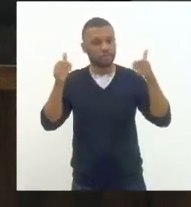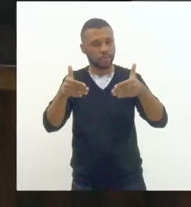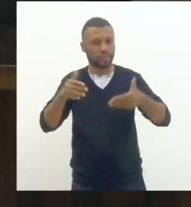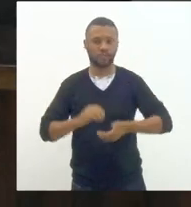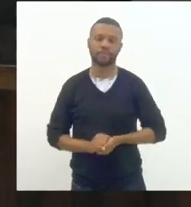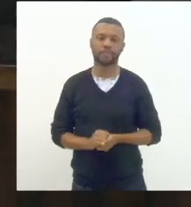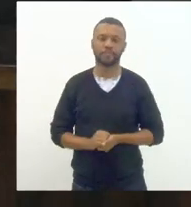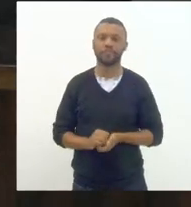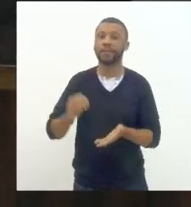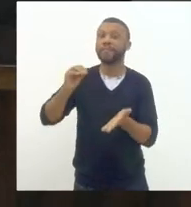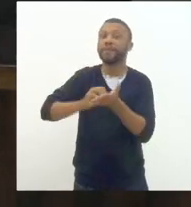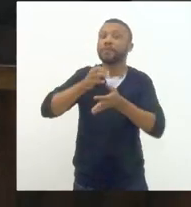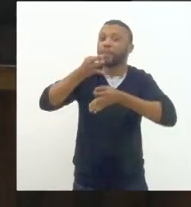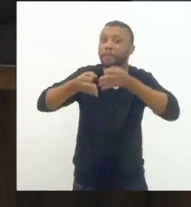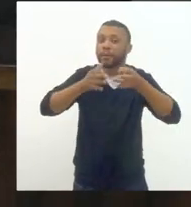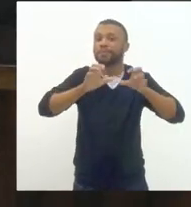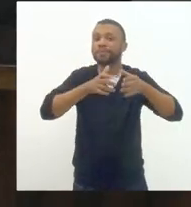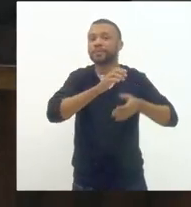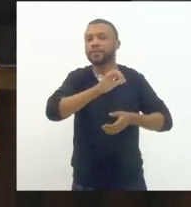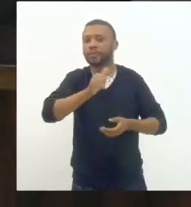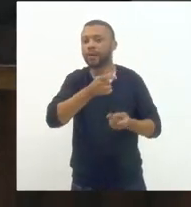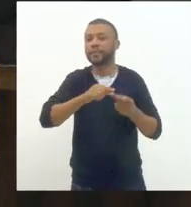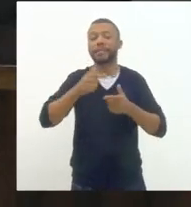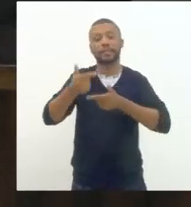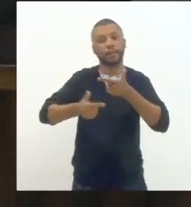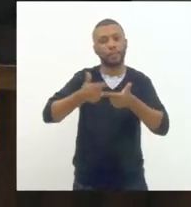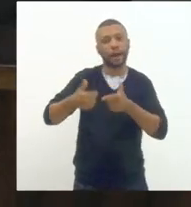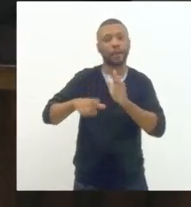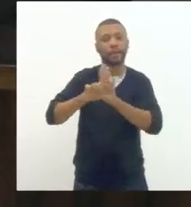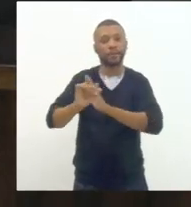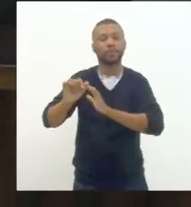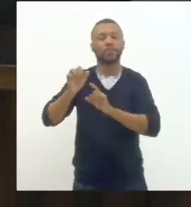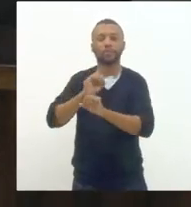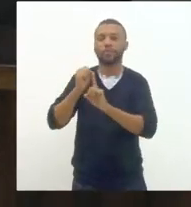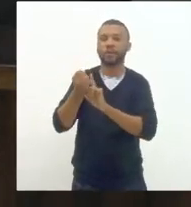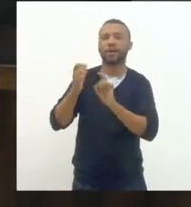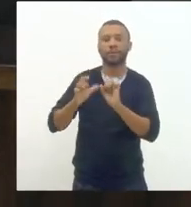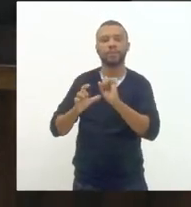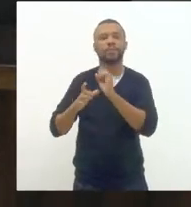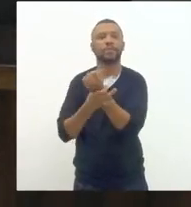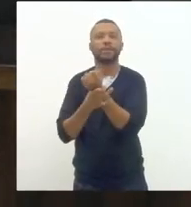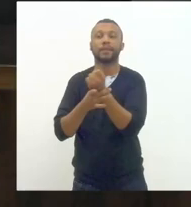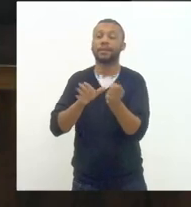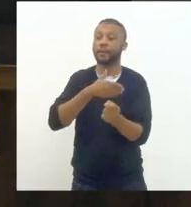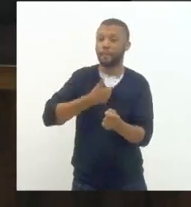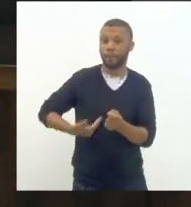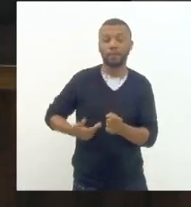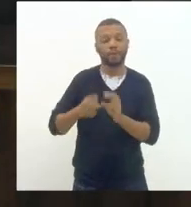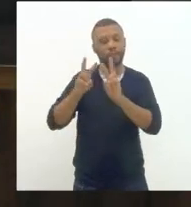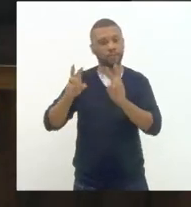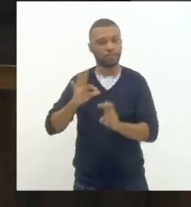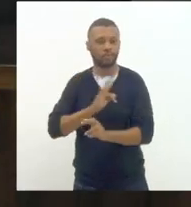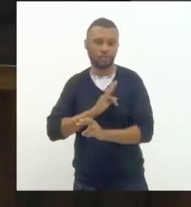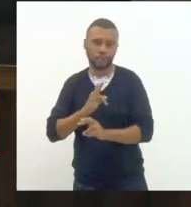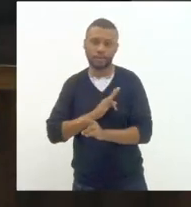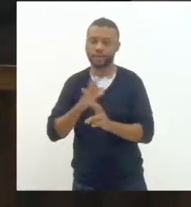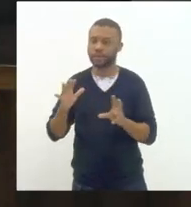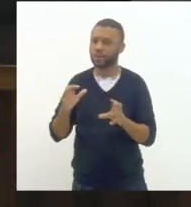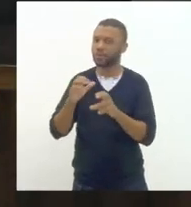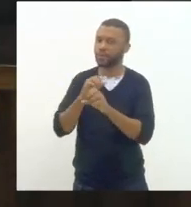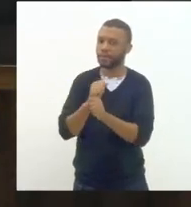Pendente de pareceres das comissões de Constituição, Justiça, de Trabalho, Legislação Social, Seguridade Social, Segurança Pública, Assuntos de Polícia e de Orçamento,